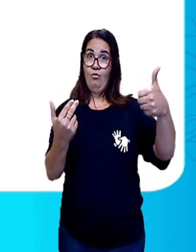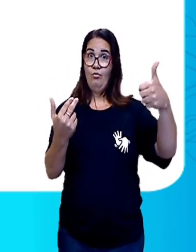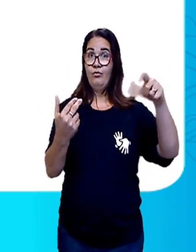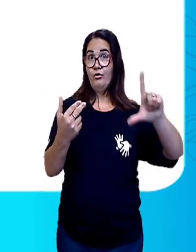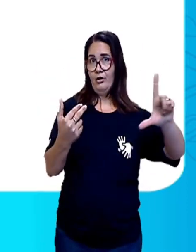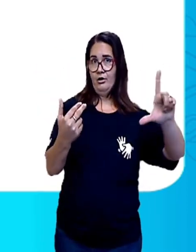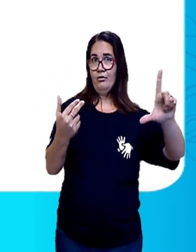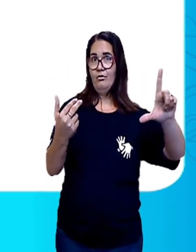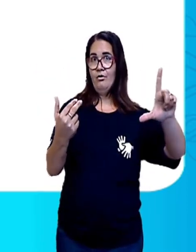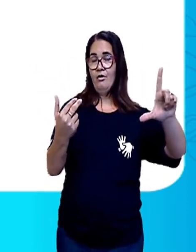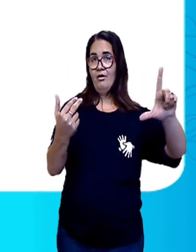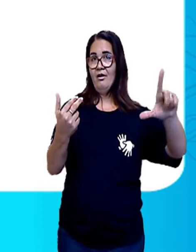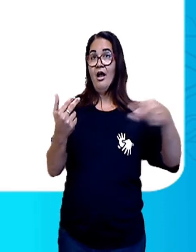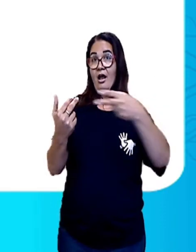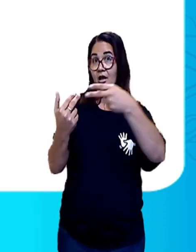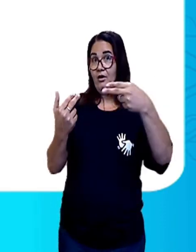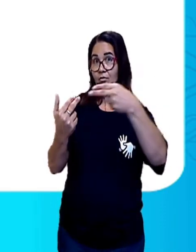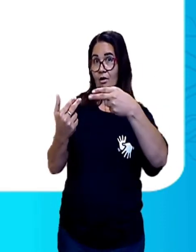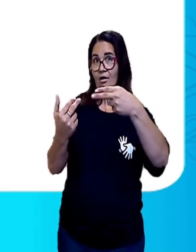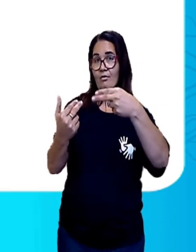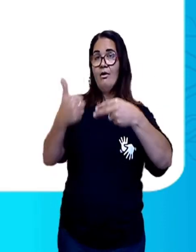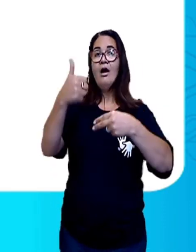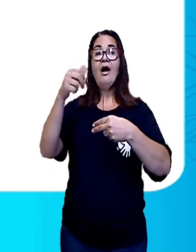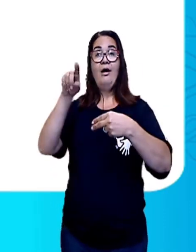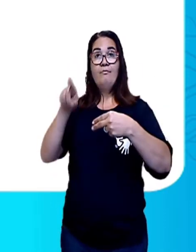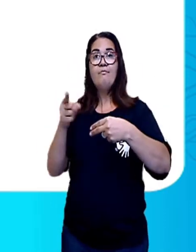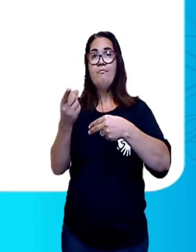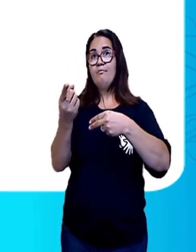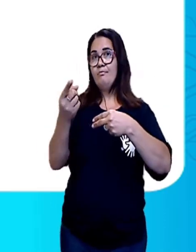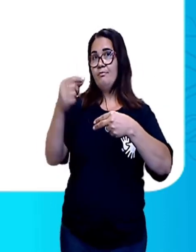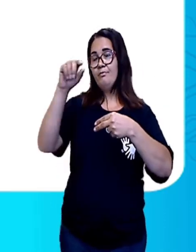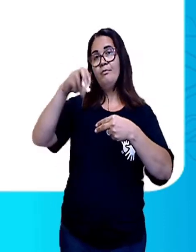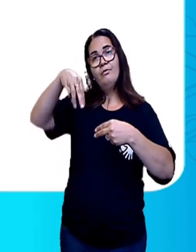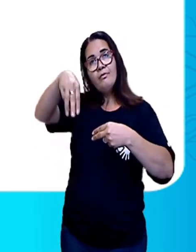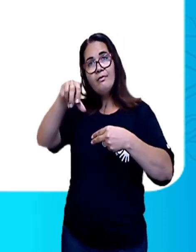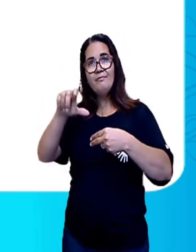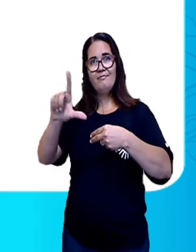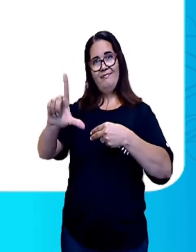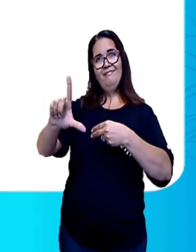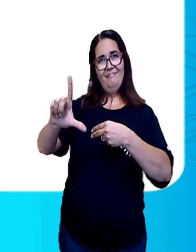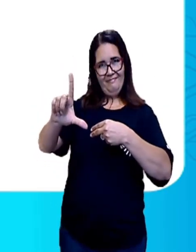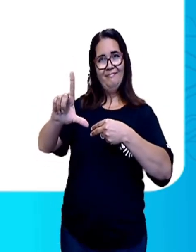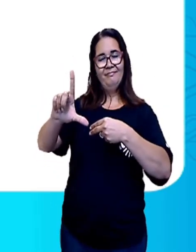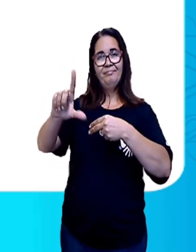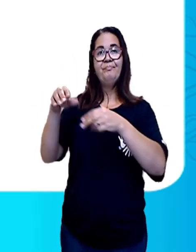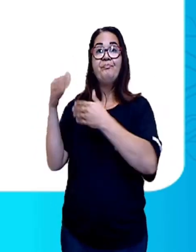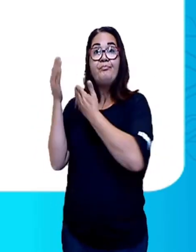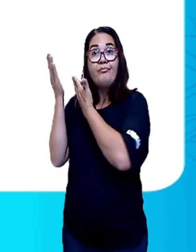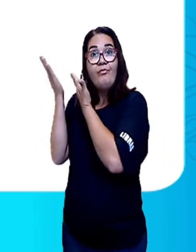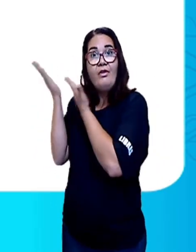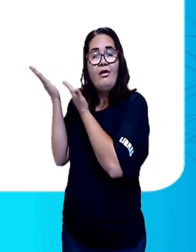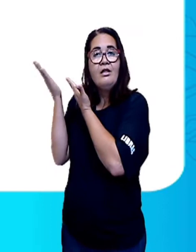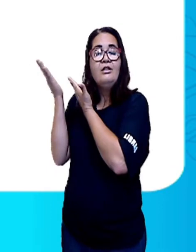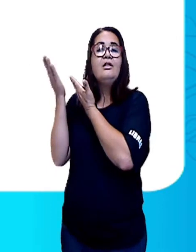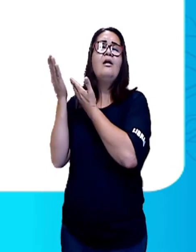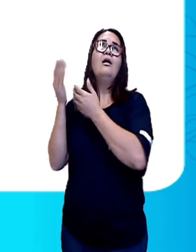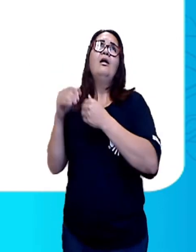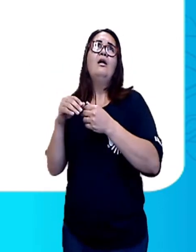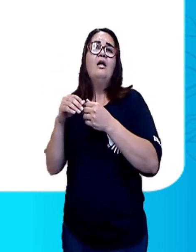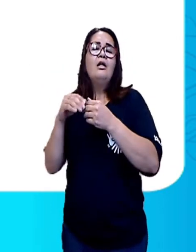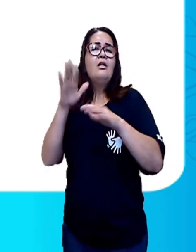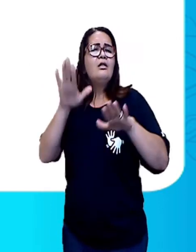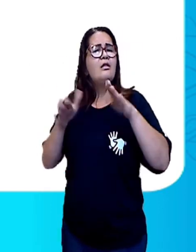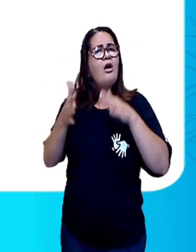ml. Então, vamos verificar aqui com essa informação. Se eu tenho 1 litro e é igual a 1000